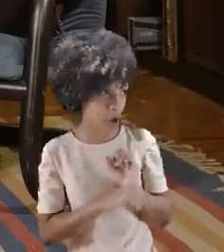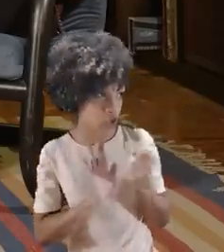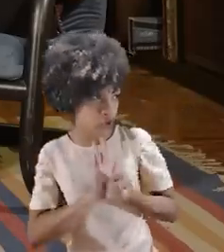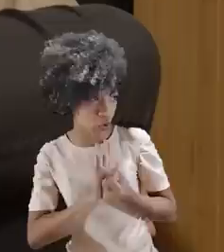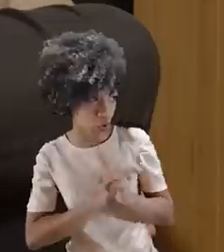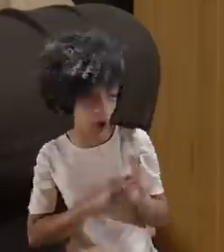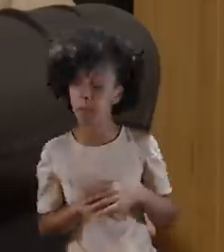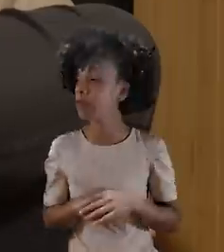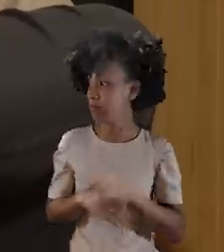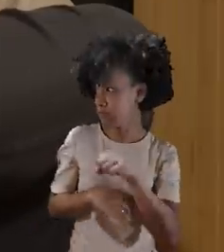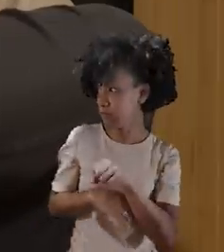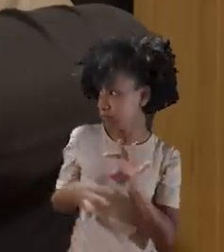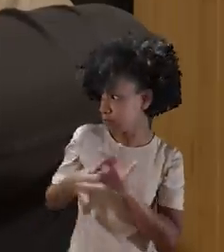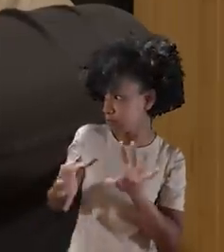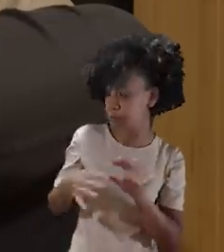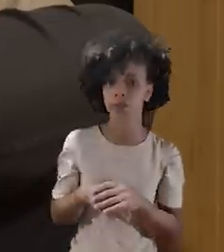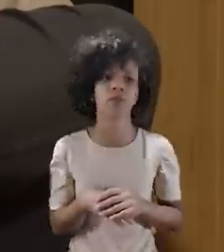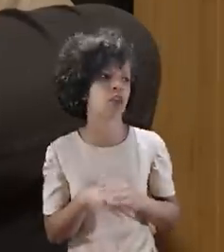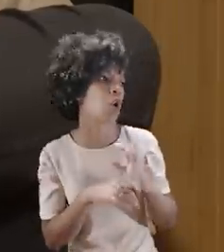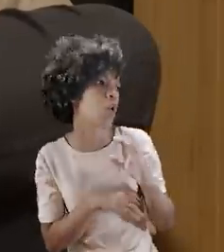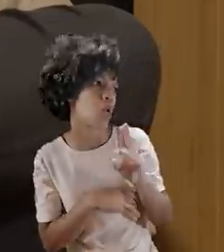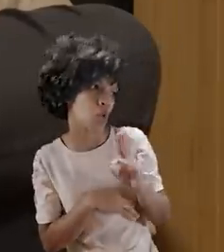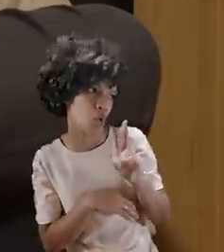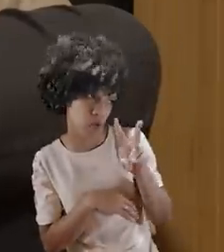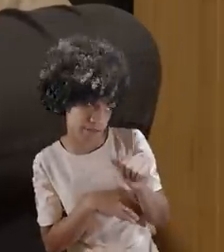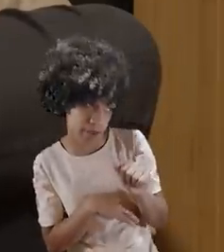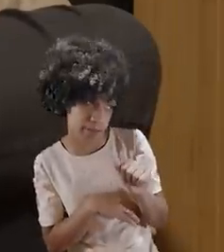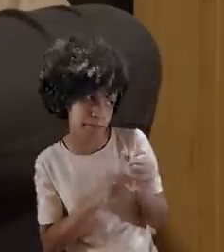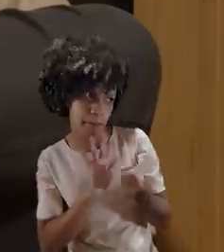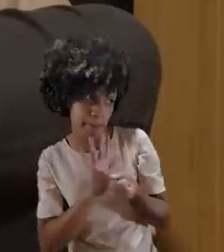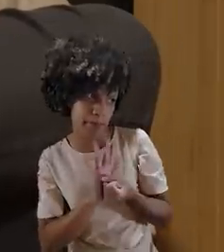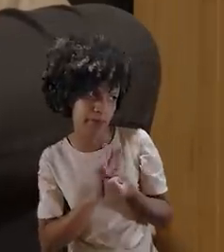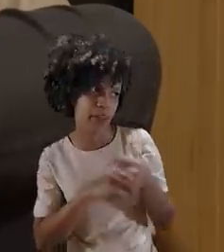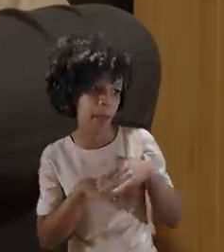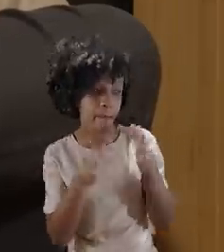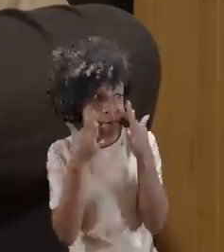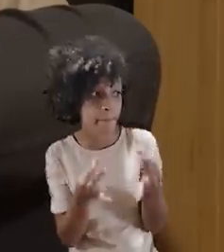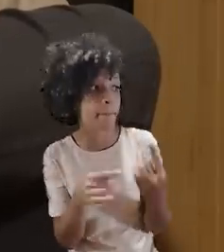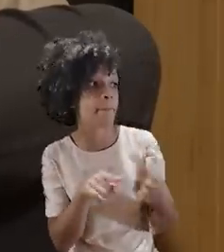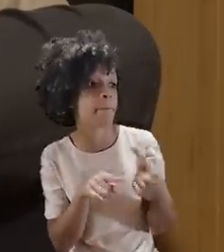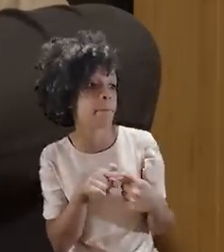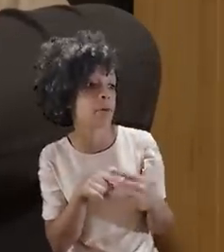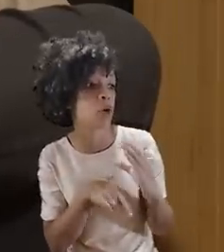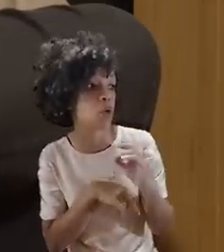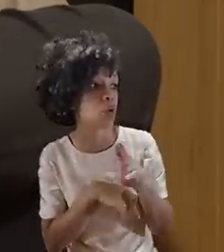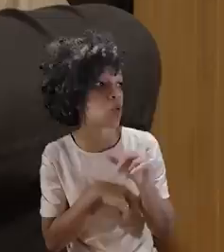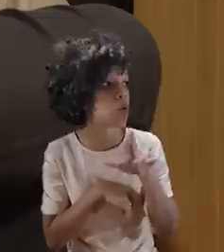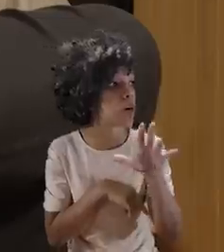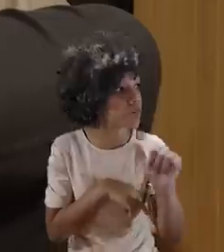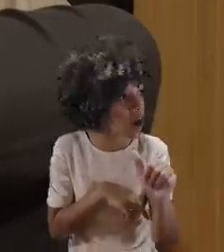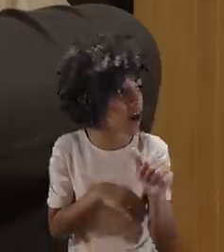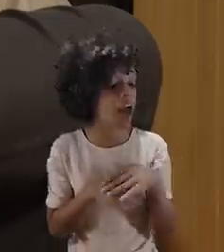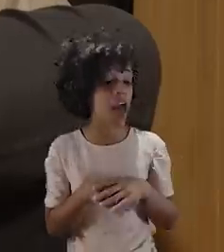falar nome de marca amor você quiser minha linha curva a chama mais atenção do homem porque a linha curva Ela traz